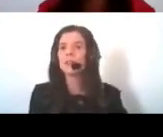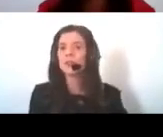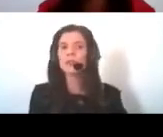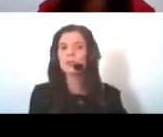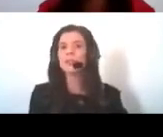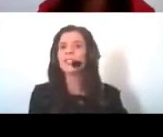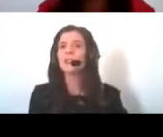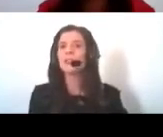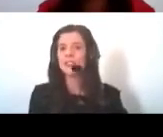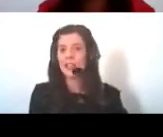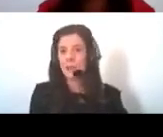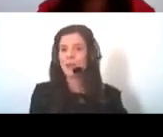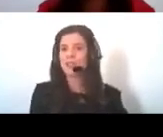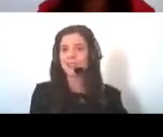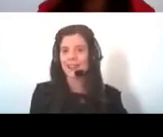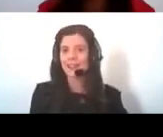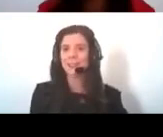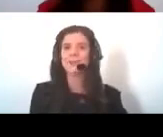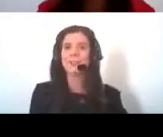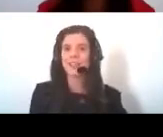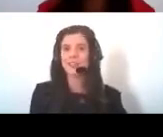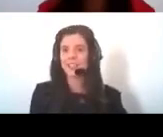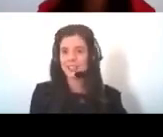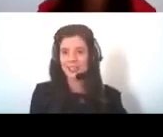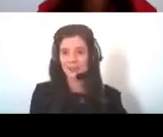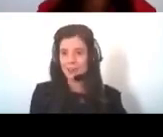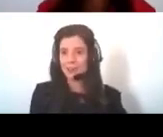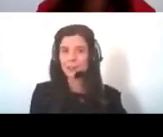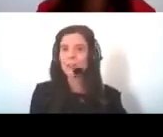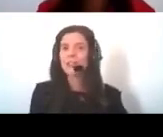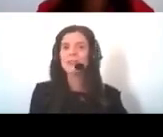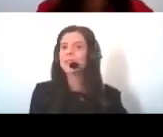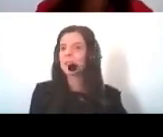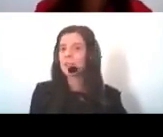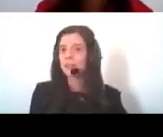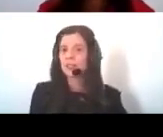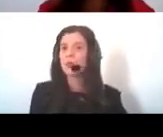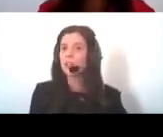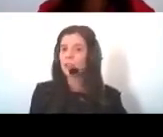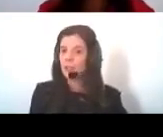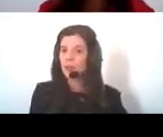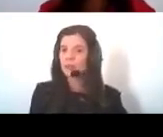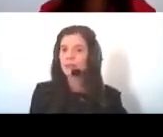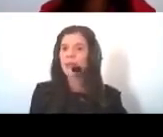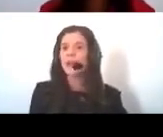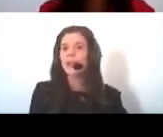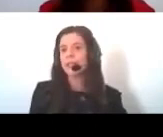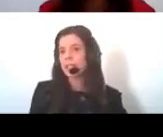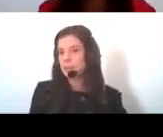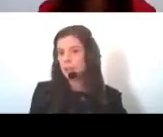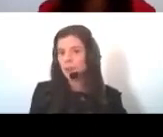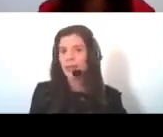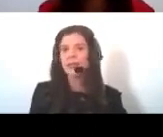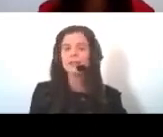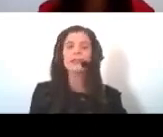isso, todo mundo que hoje está ocupando esse cargo, que são vocês com quem a gente está falando, precisaram apresentar documentos para nós. Além